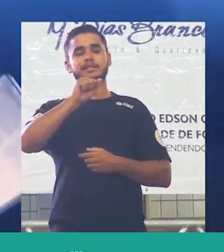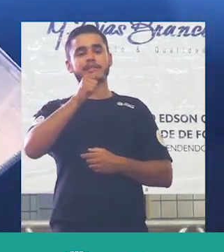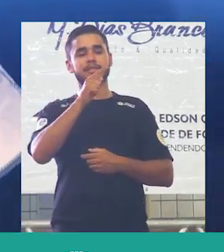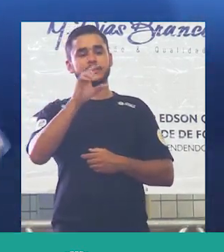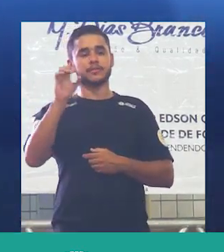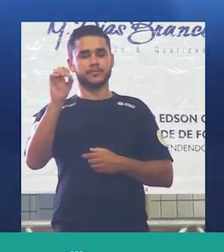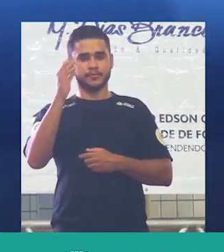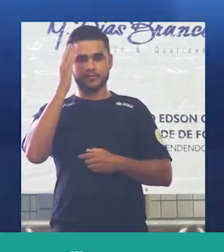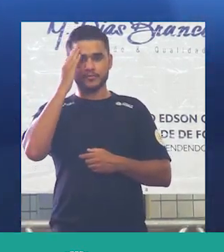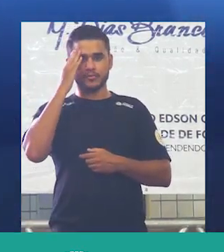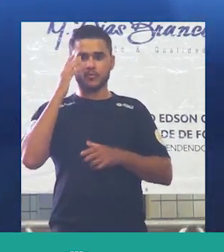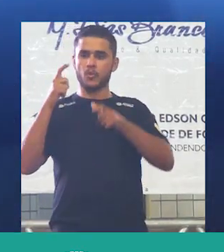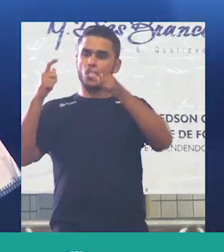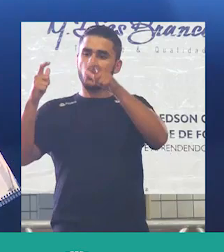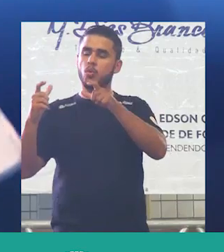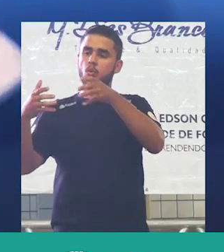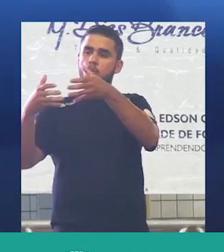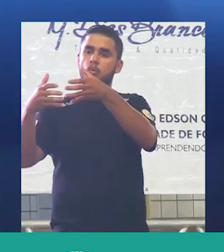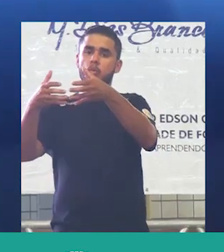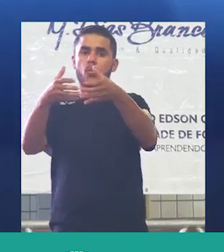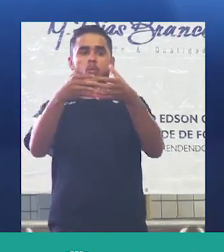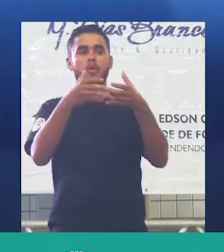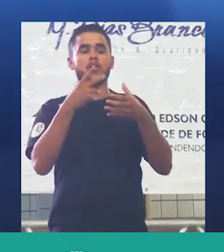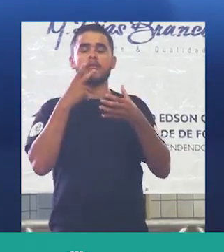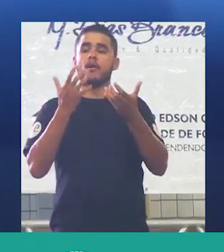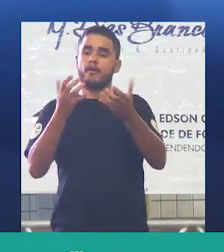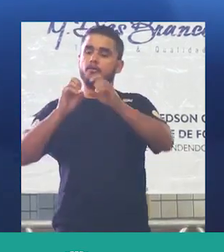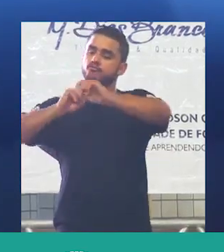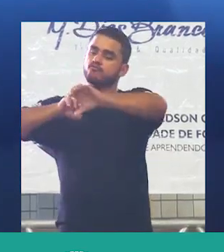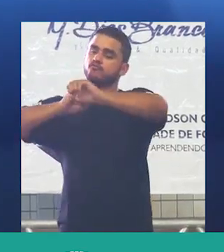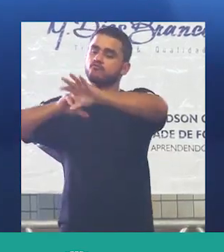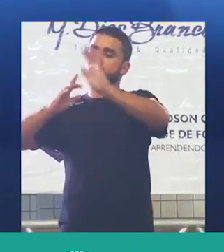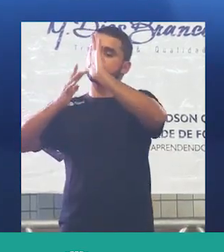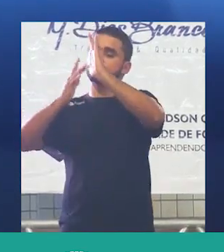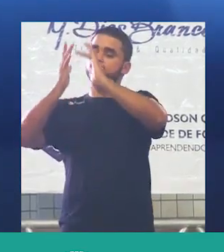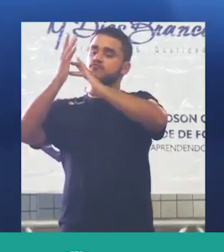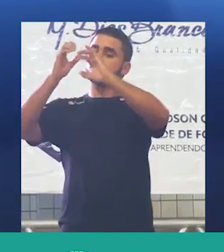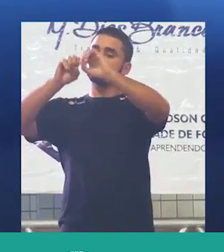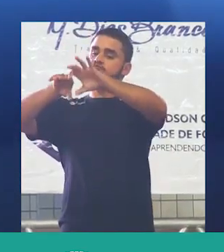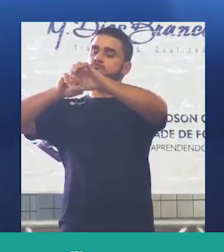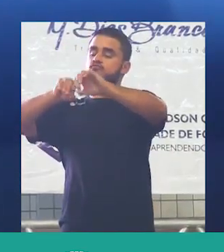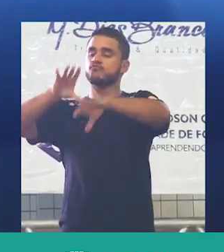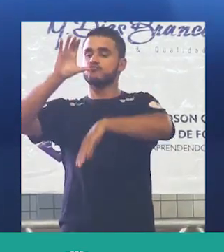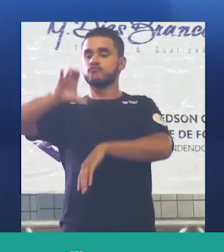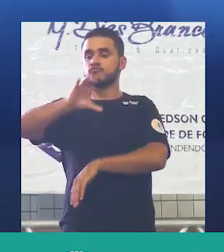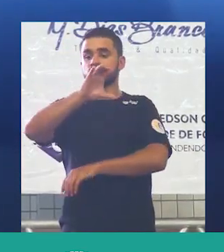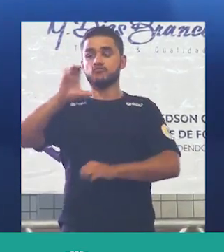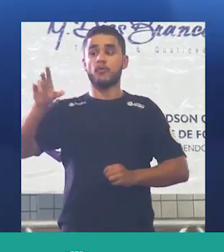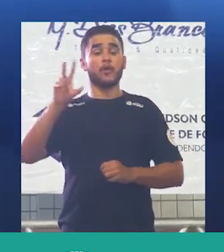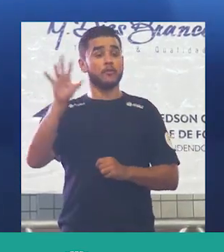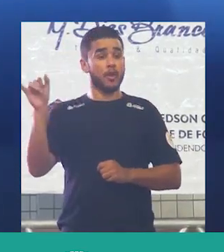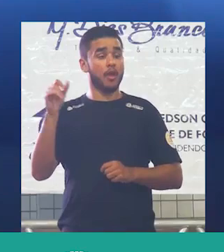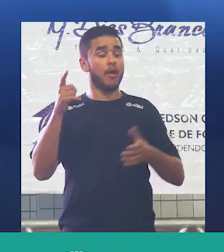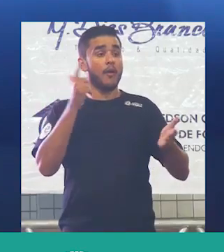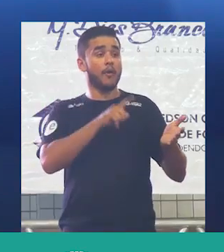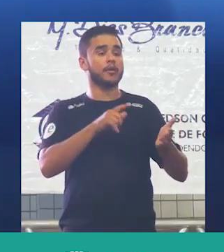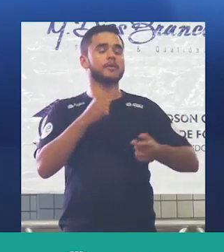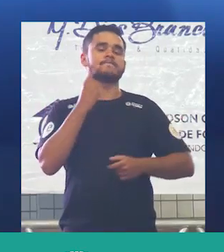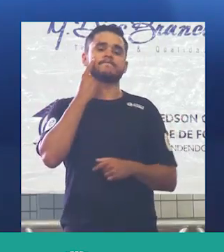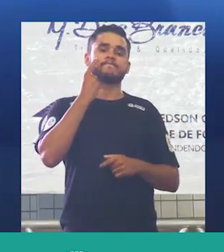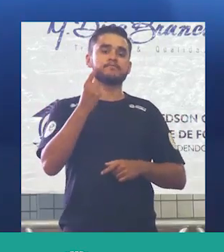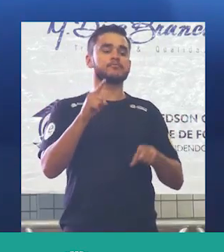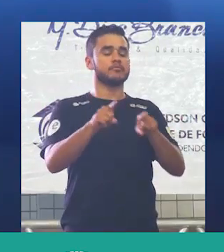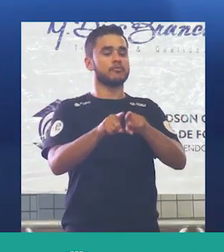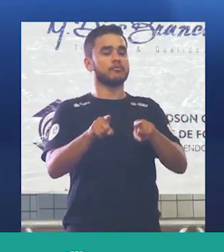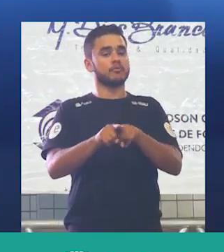serviam os aldeamentos? Para catequizar o índio, mas muito mais do que apenas catequizar. O índio